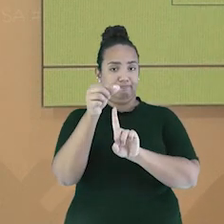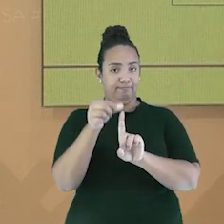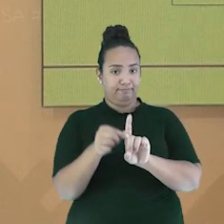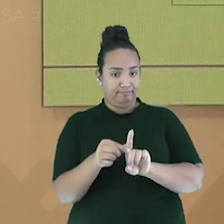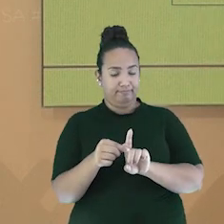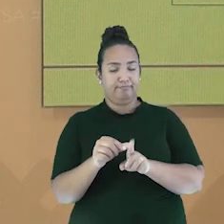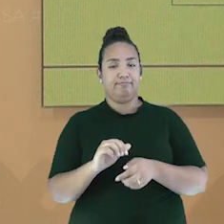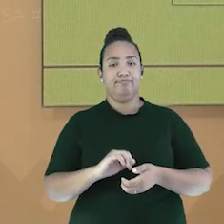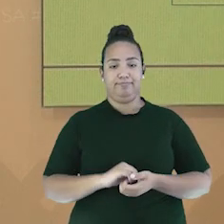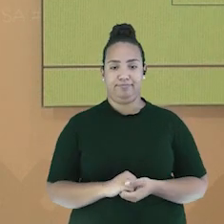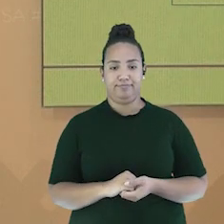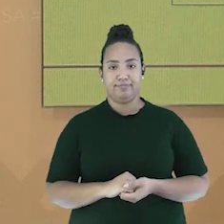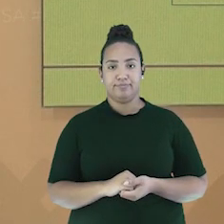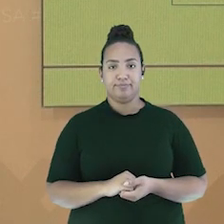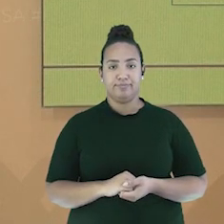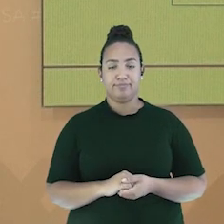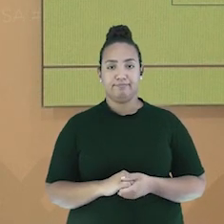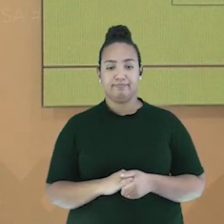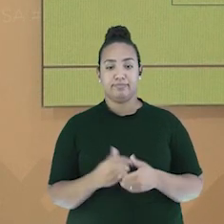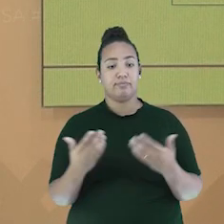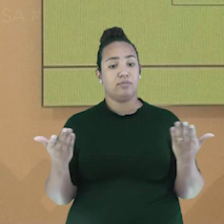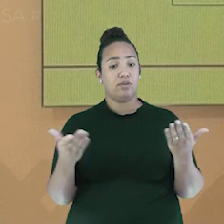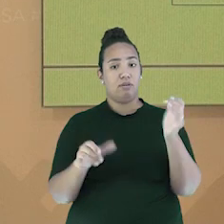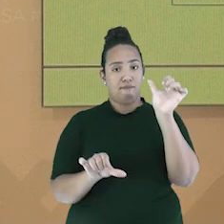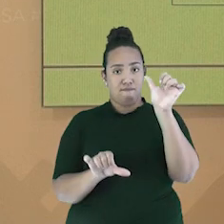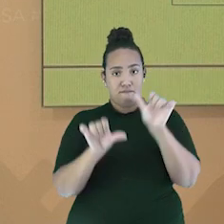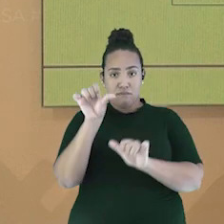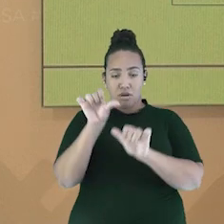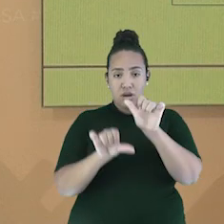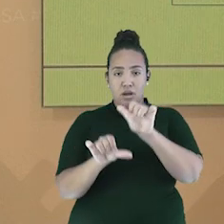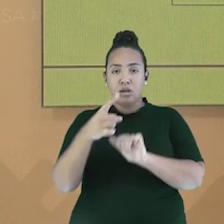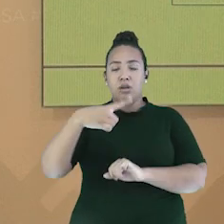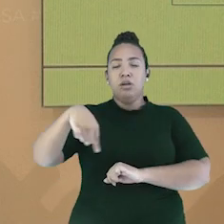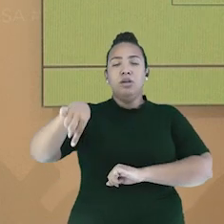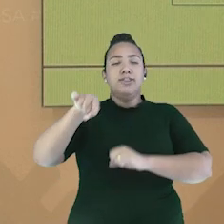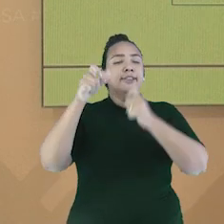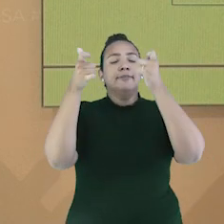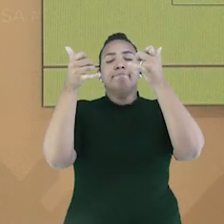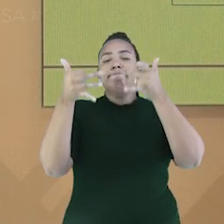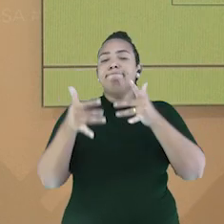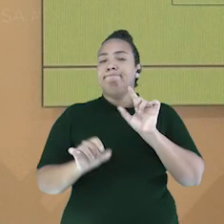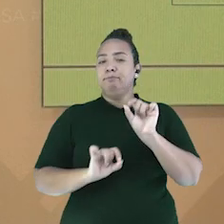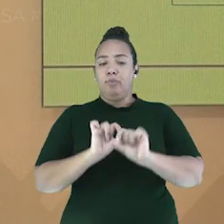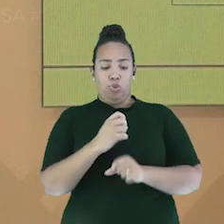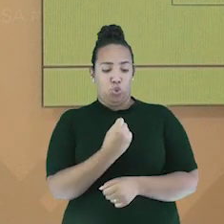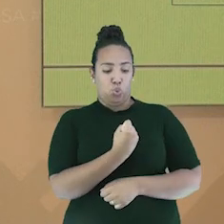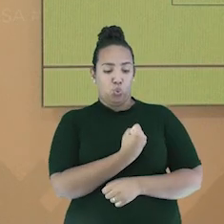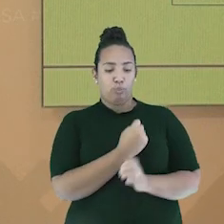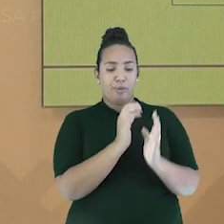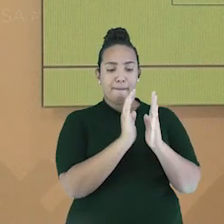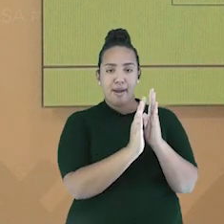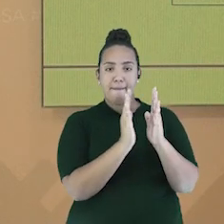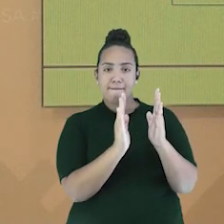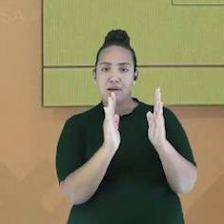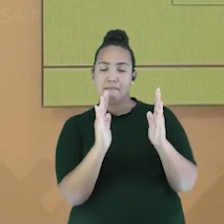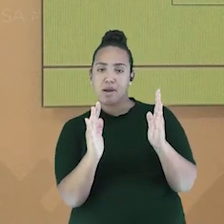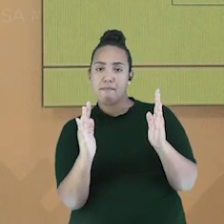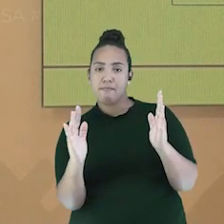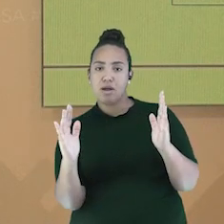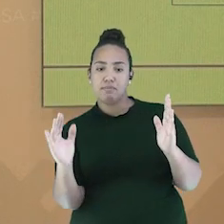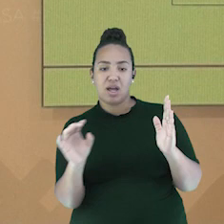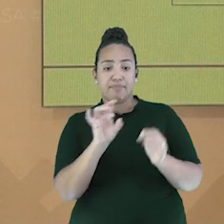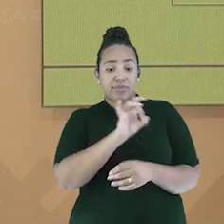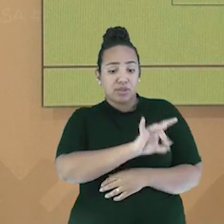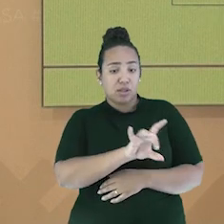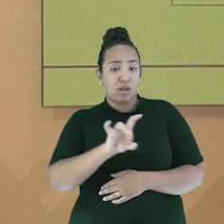quando fazemos essa análise estamos falando da posição de cada número e quanto cada um deles